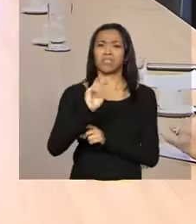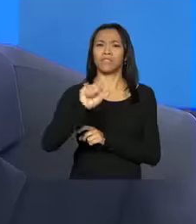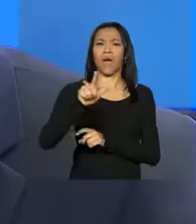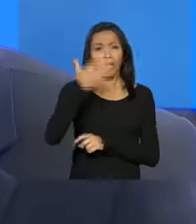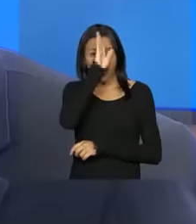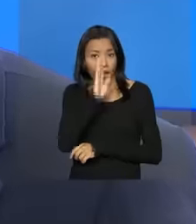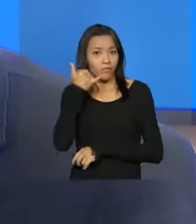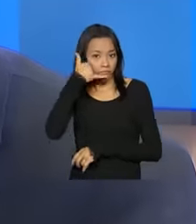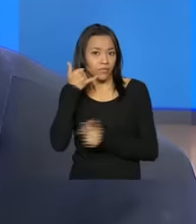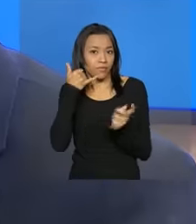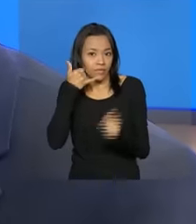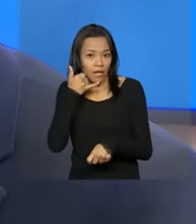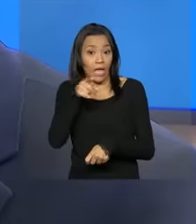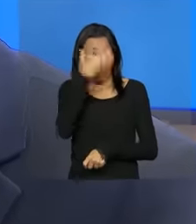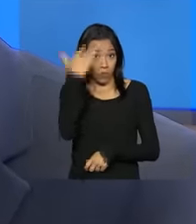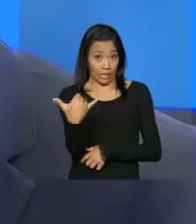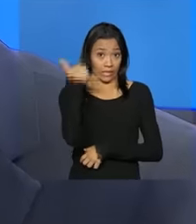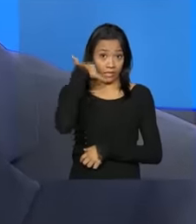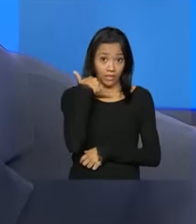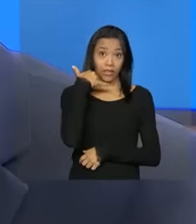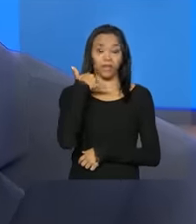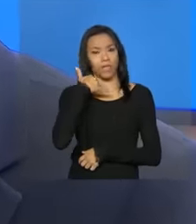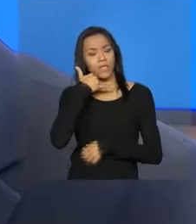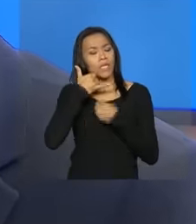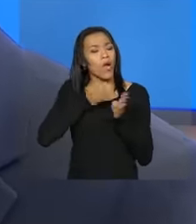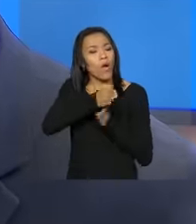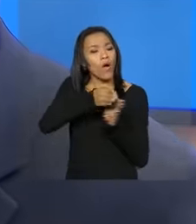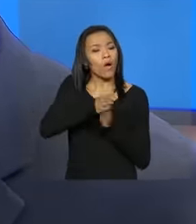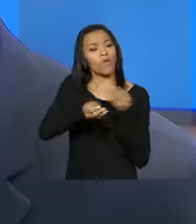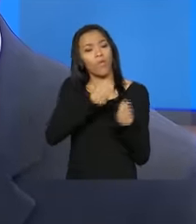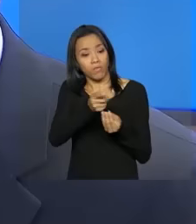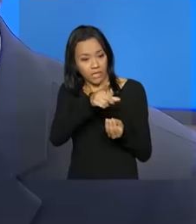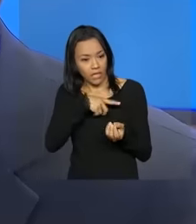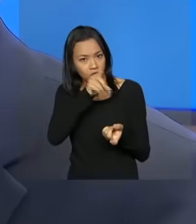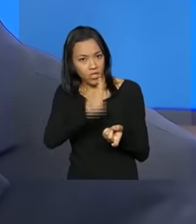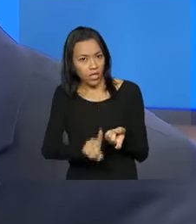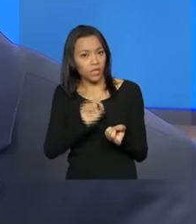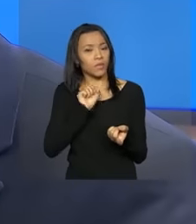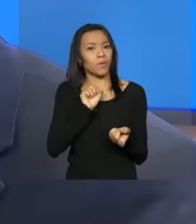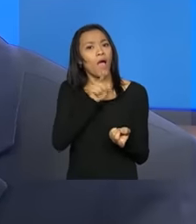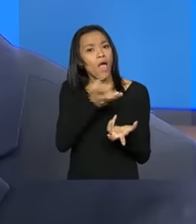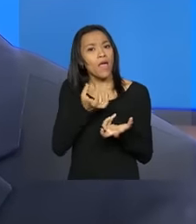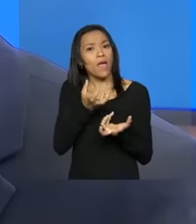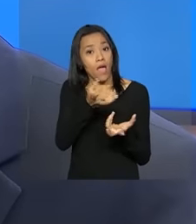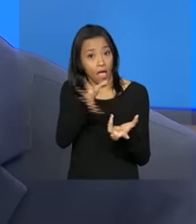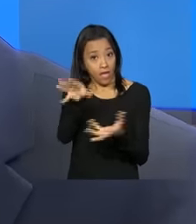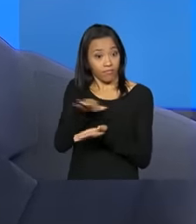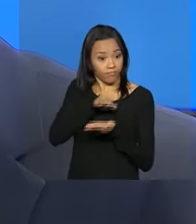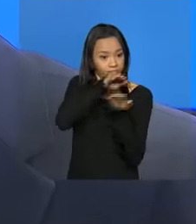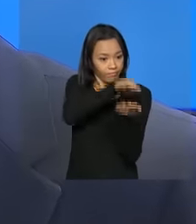graça ligando para lá ele vai ser atendido e vai ser informado a ele se ele tem direito de fato a receber aquele